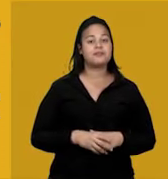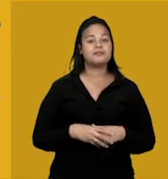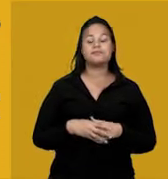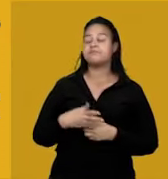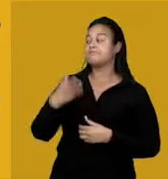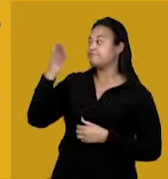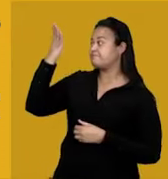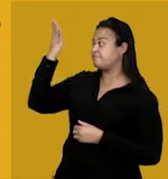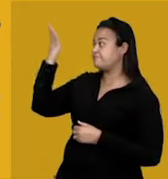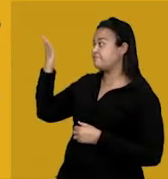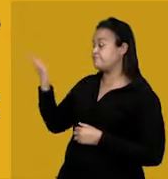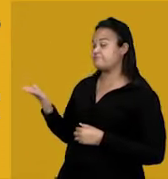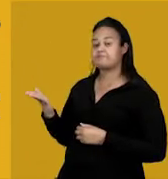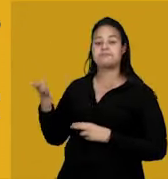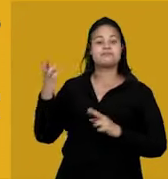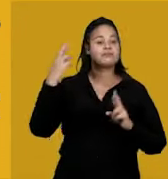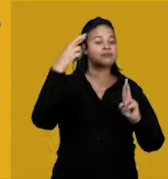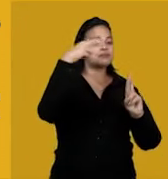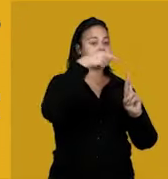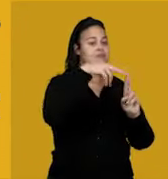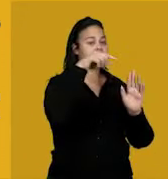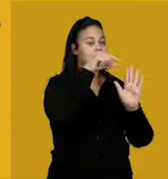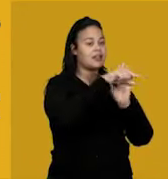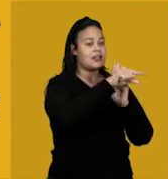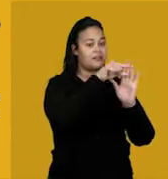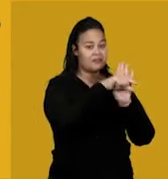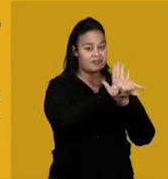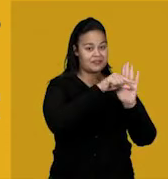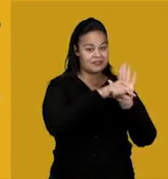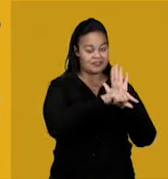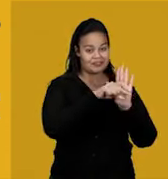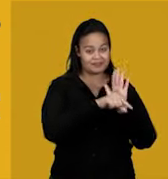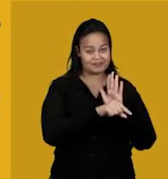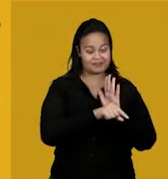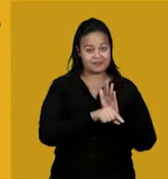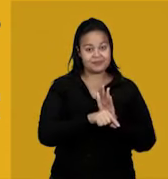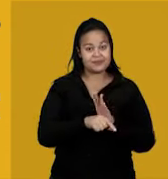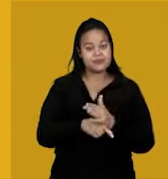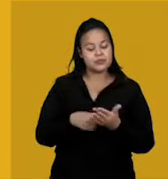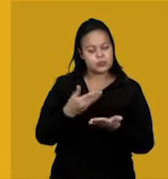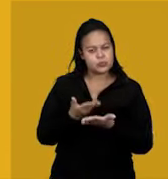Essas foram as referências do nosso trabalho.